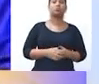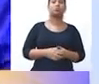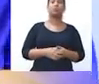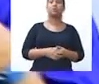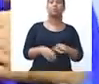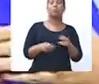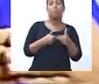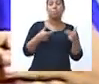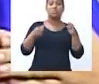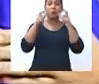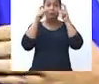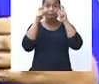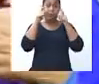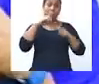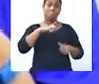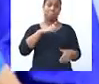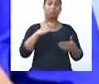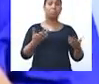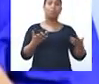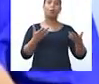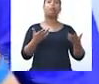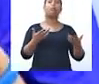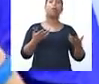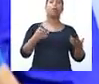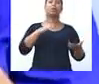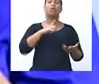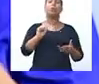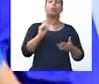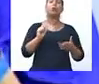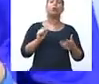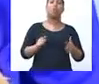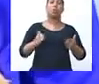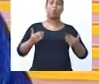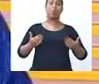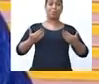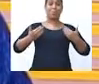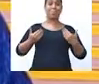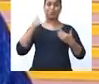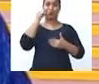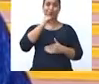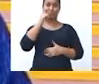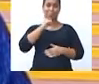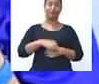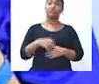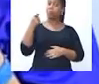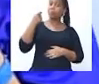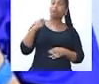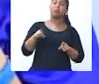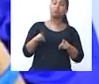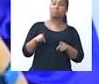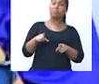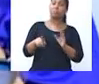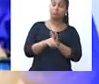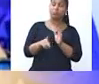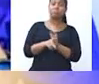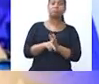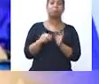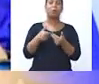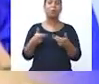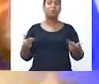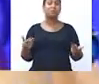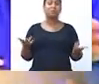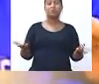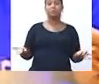onda conservadora. E isso tem levado a um recuo das mulheres. O feminismo mesmo é um movimento que virou uma coisa